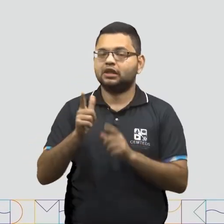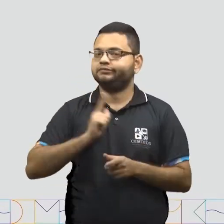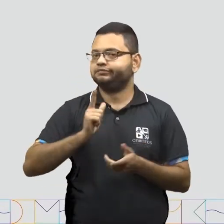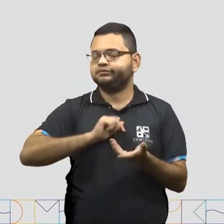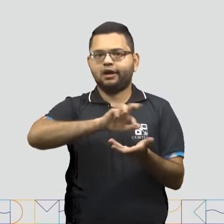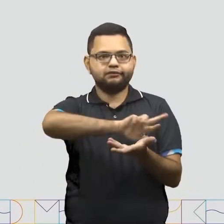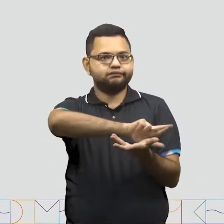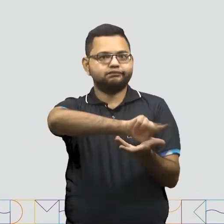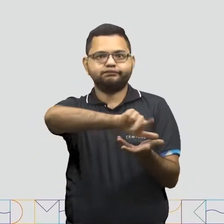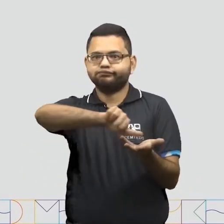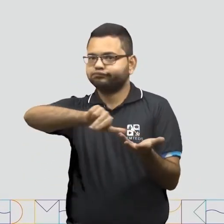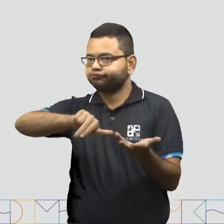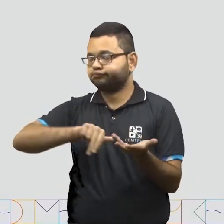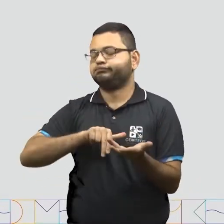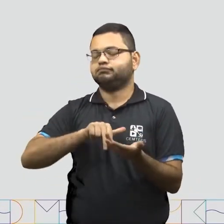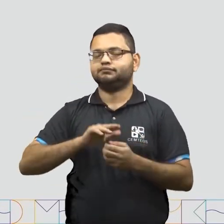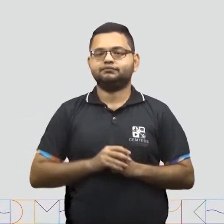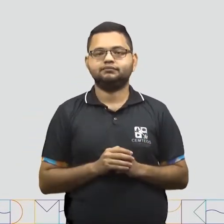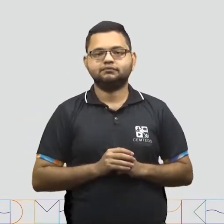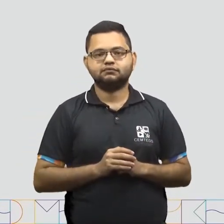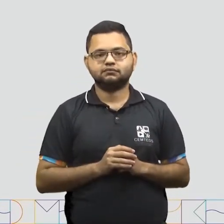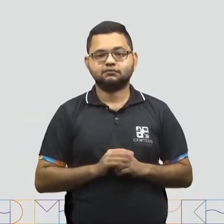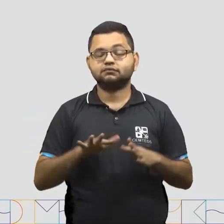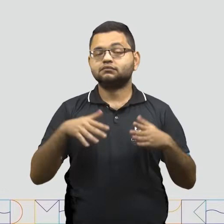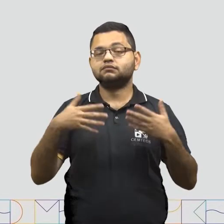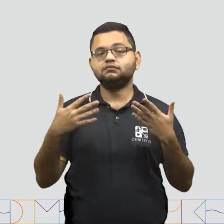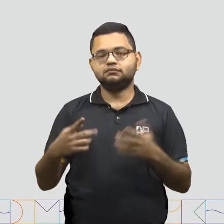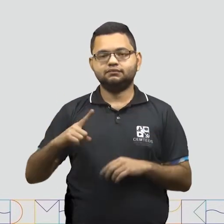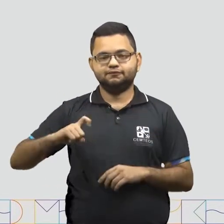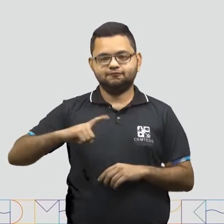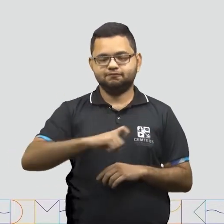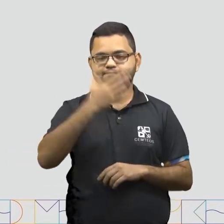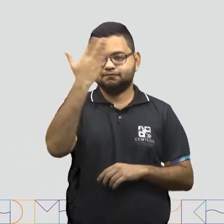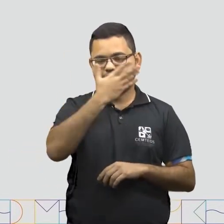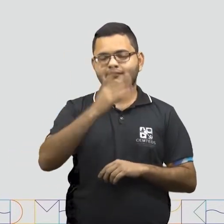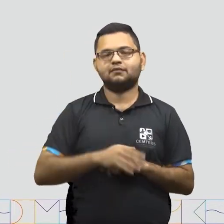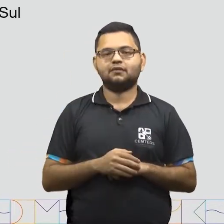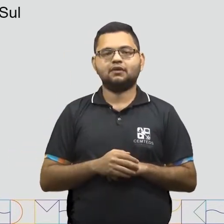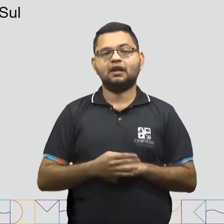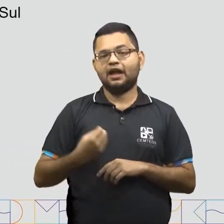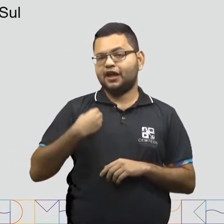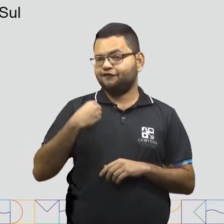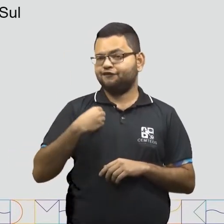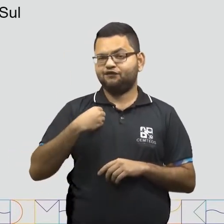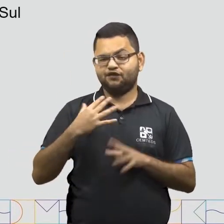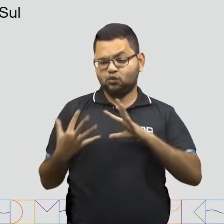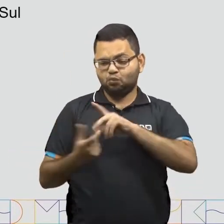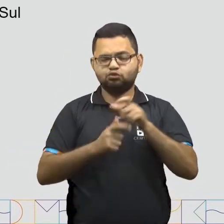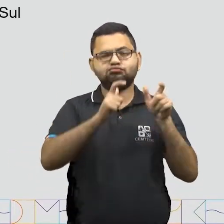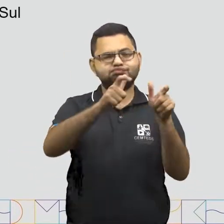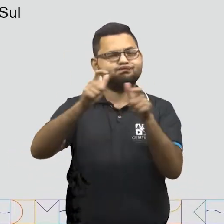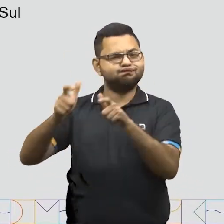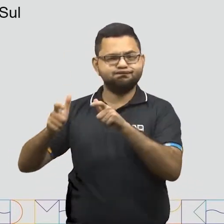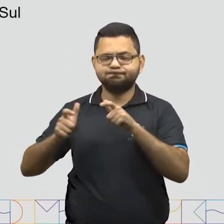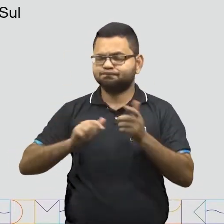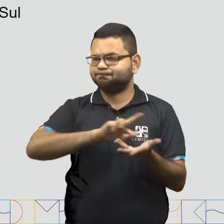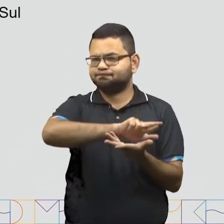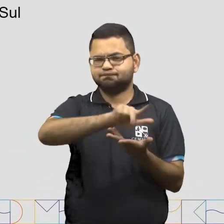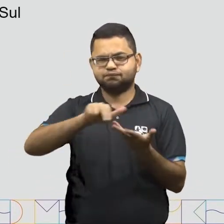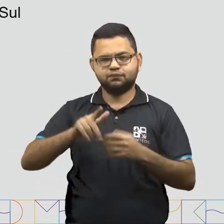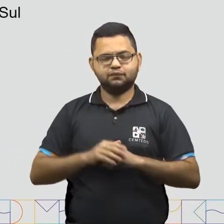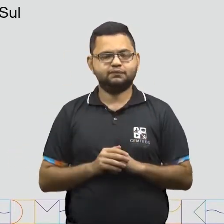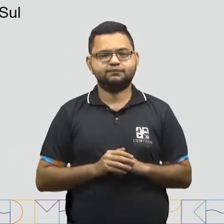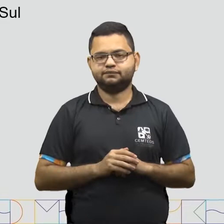existem muitos organismos pequenos. Os micro-organismos vivem em diferentes regiões do planeta, desde